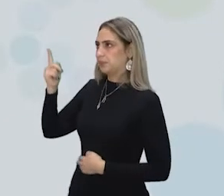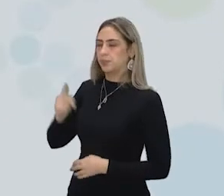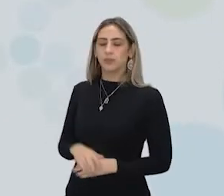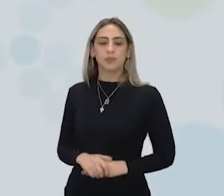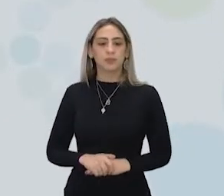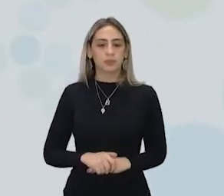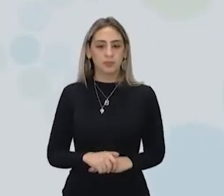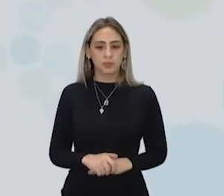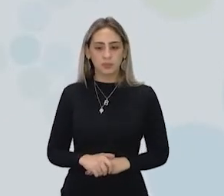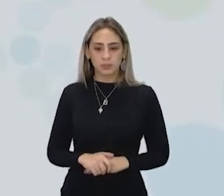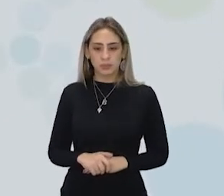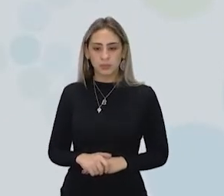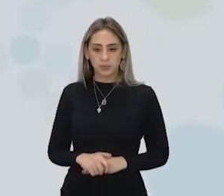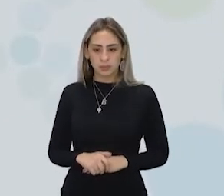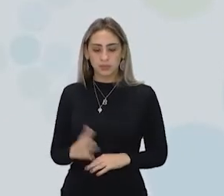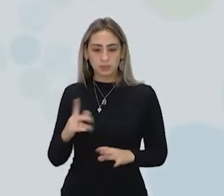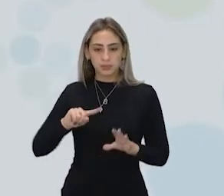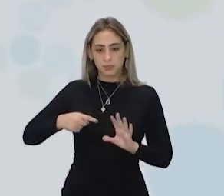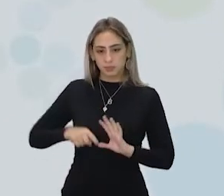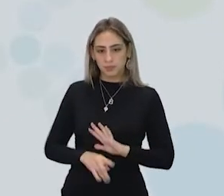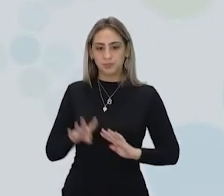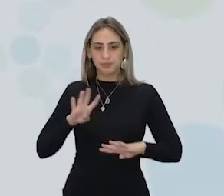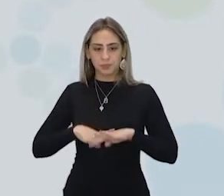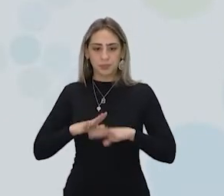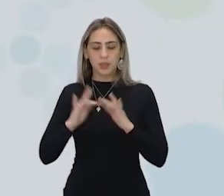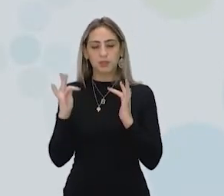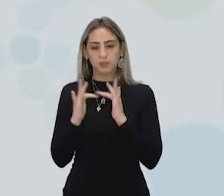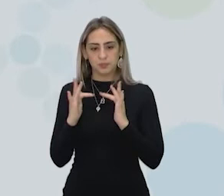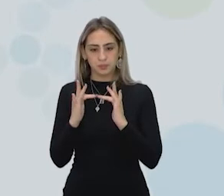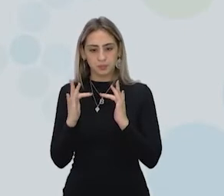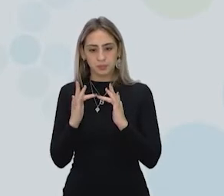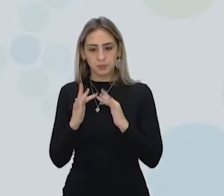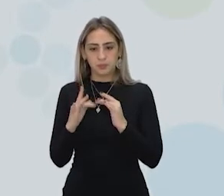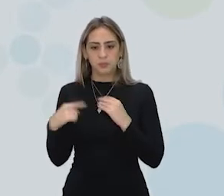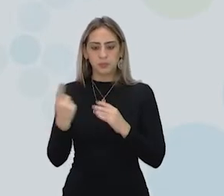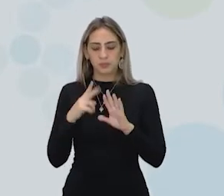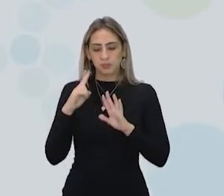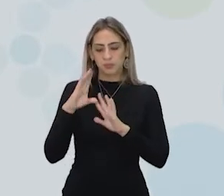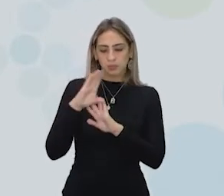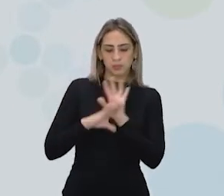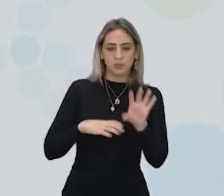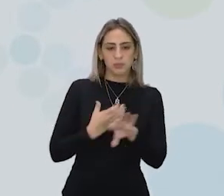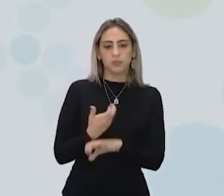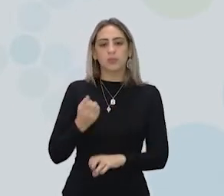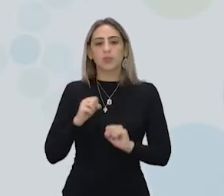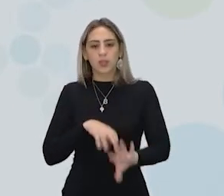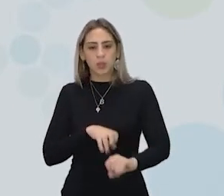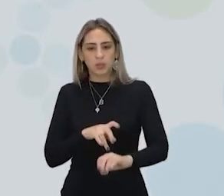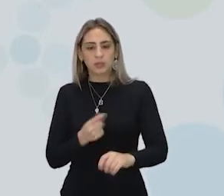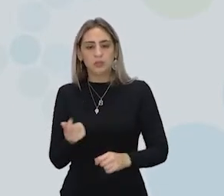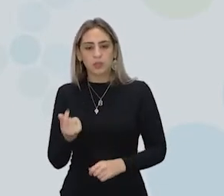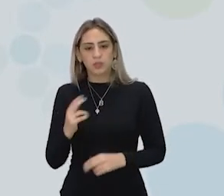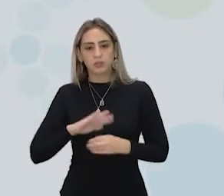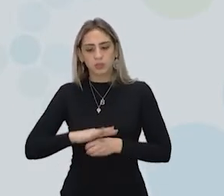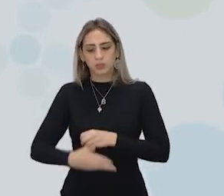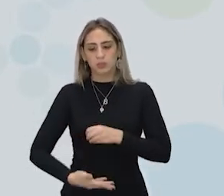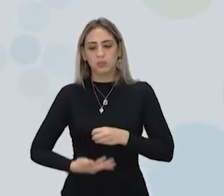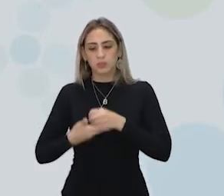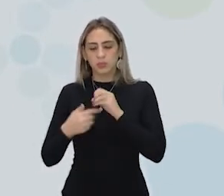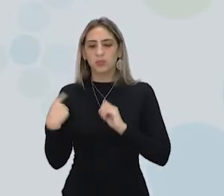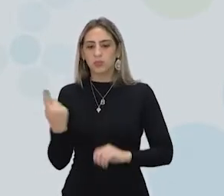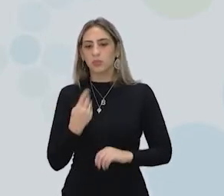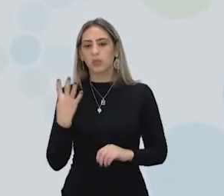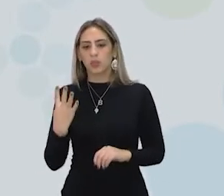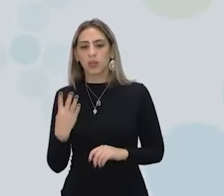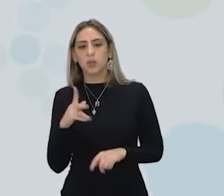aí no aprofundamento matemática conectada, nossa unidade curricular é Educação Financeira Sustentável. Somos 4 professores